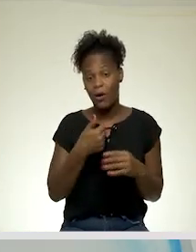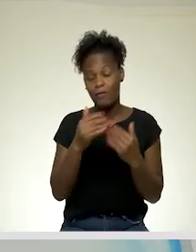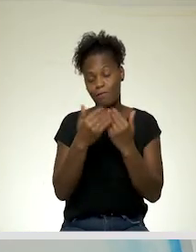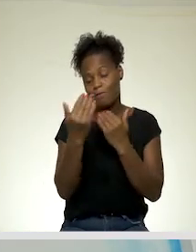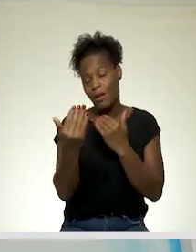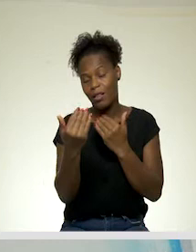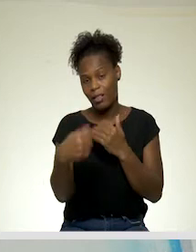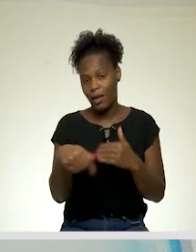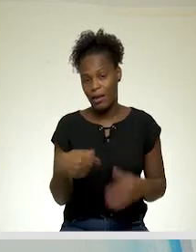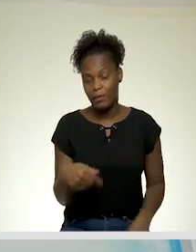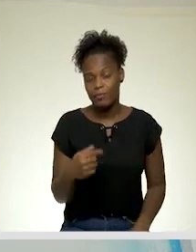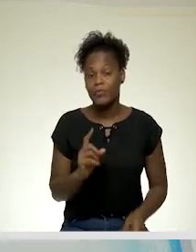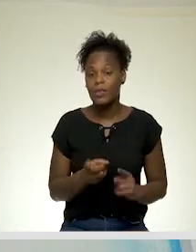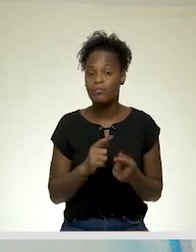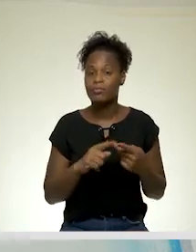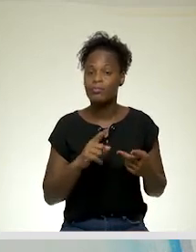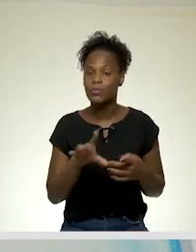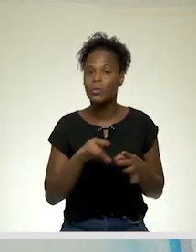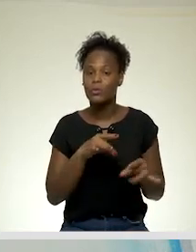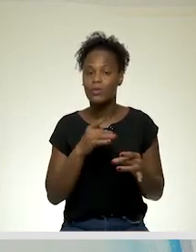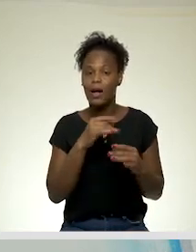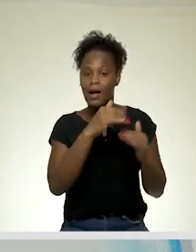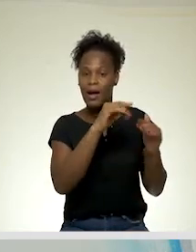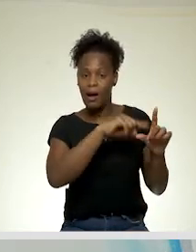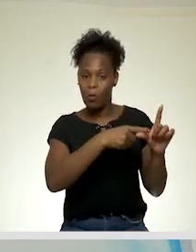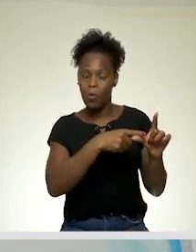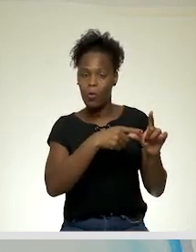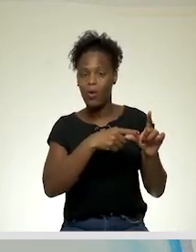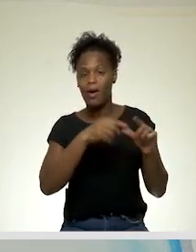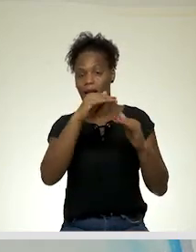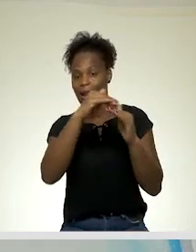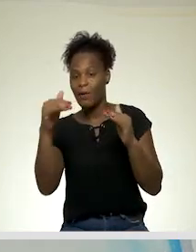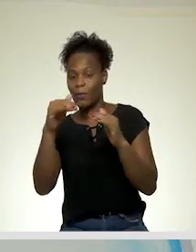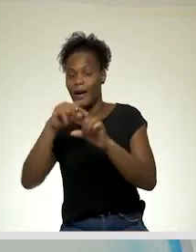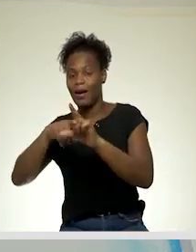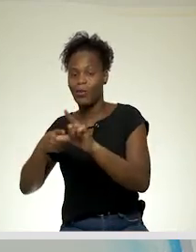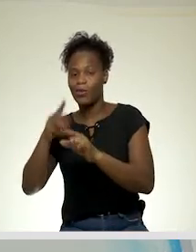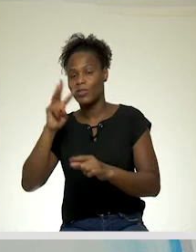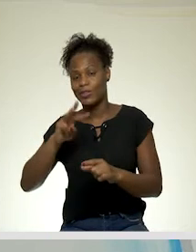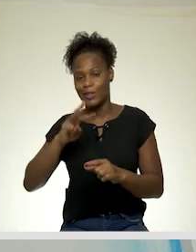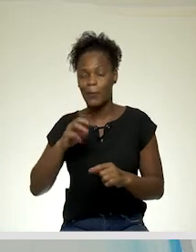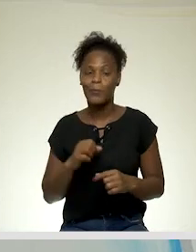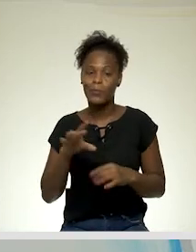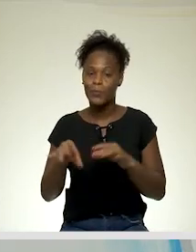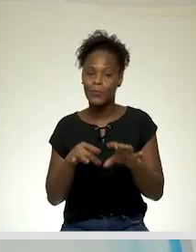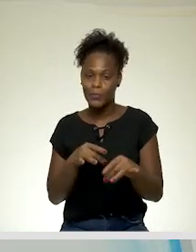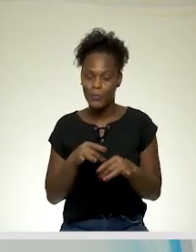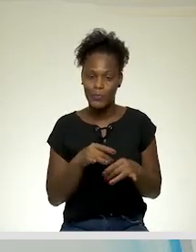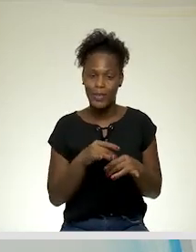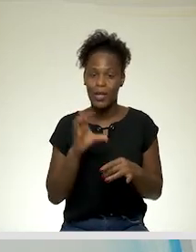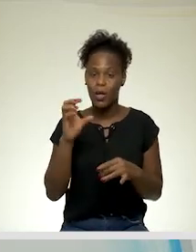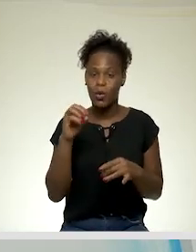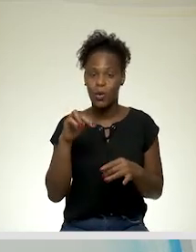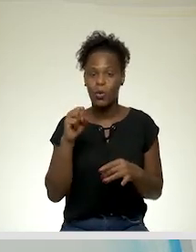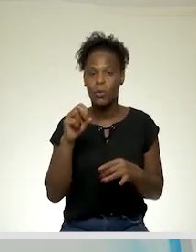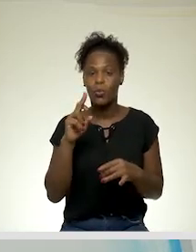perante ao critério ângulo, lado, ângulo, que é o nosso terceiro critério de